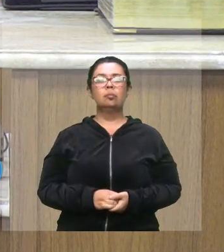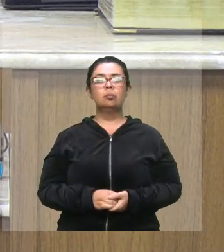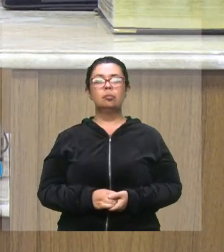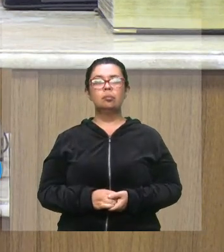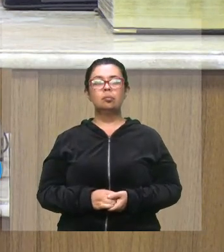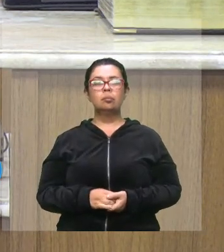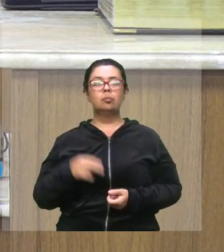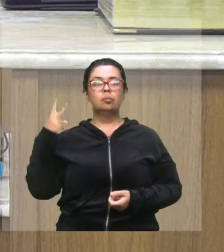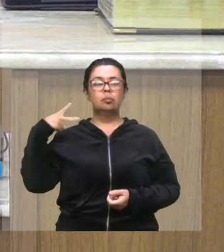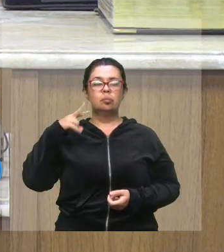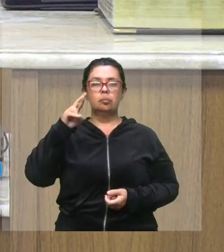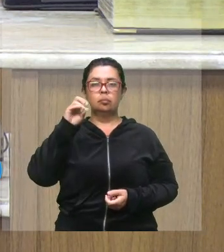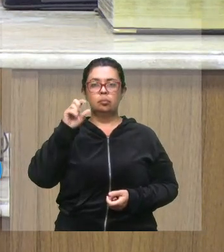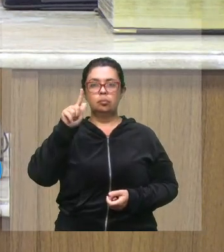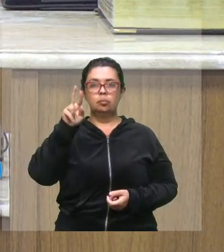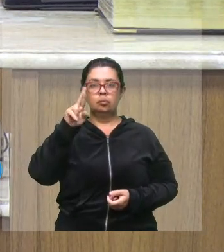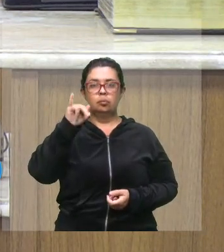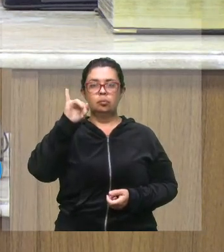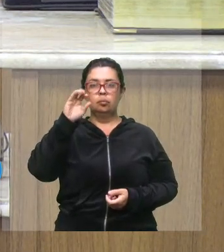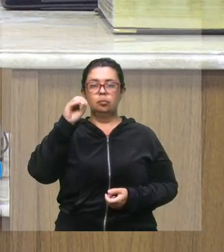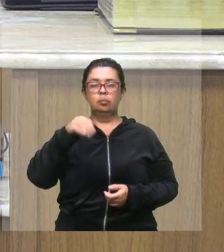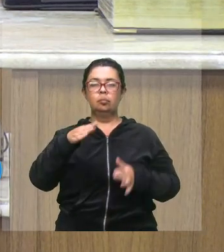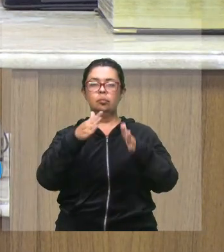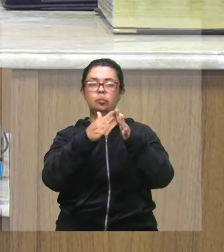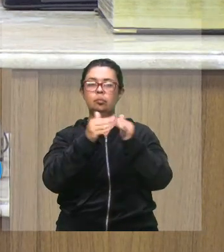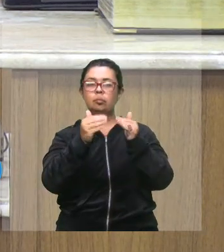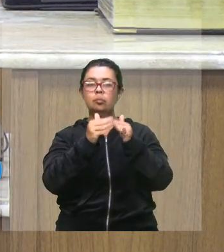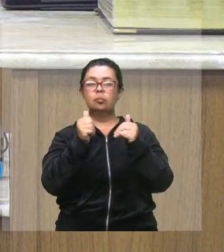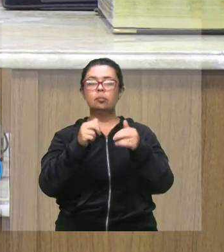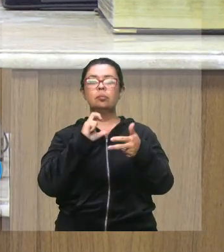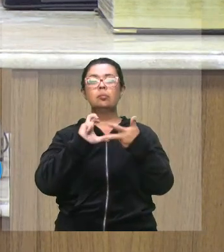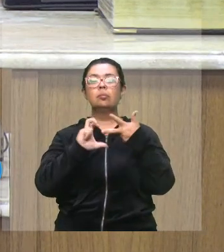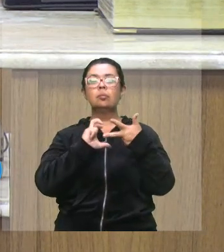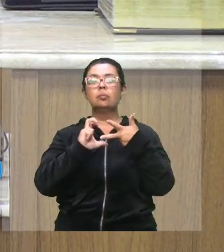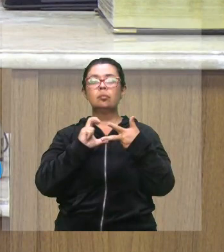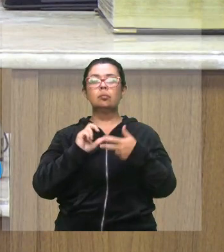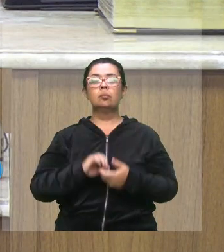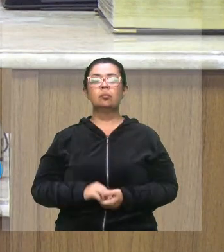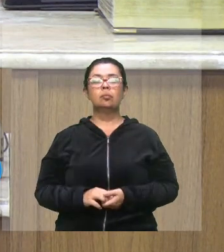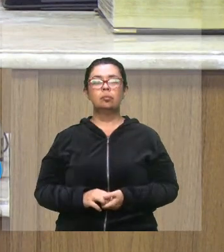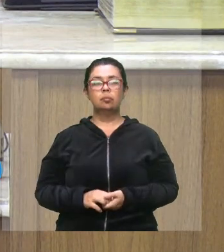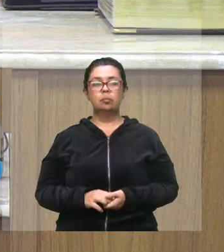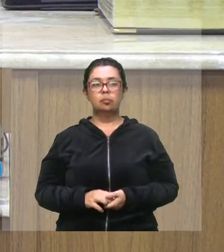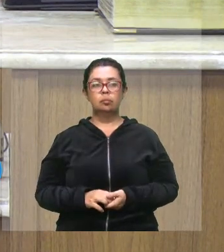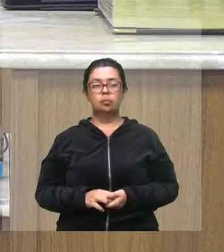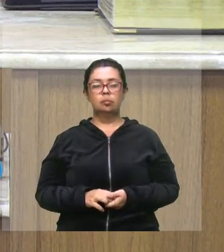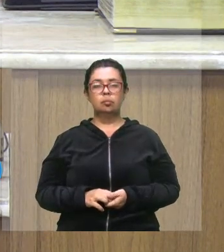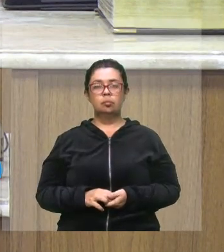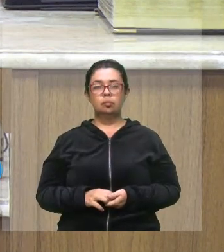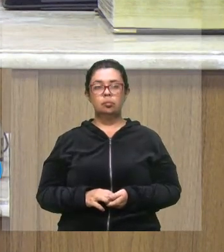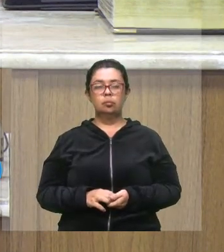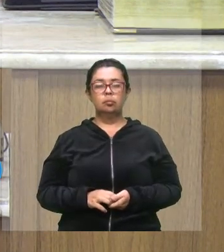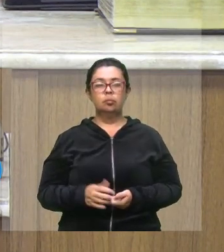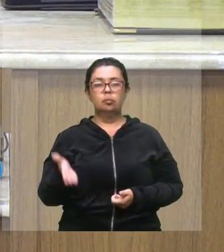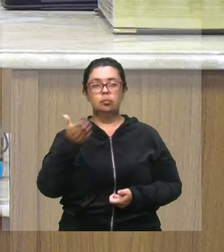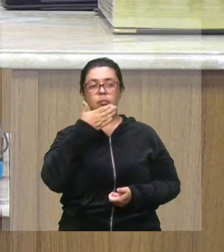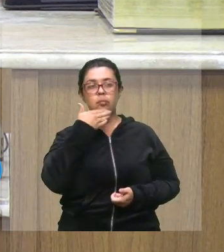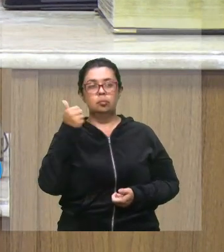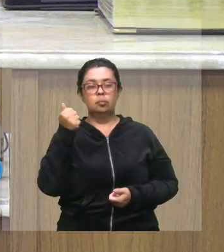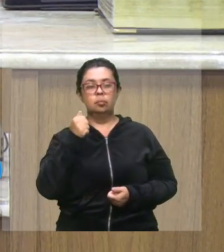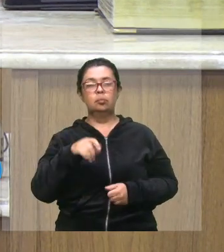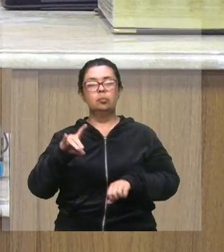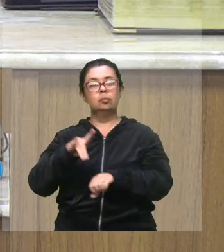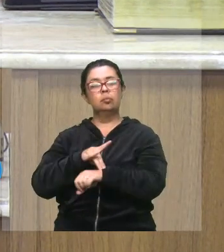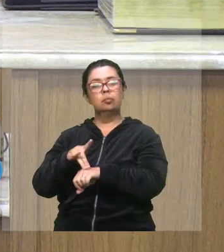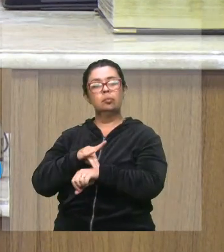123/2024, do vereador Rogério Nascimento, que solicita do Poder Executivo a possibilidade de execução de reparo na malha